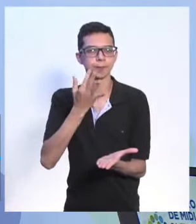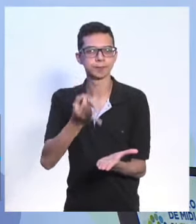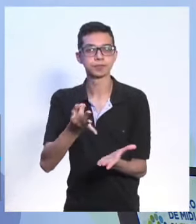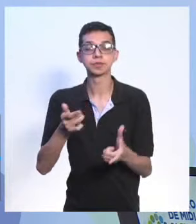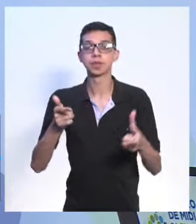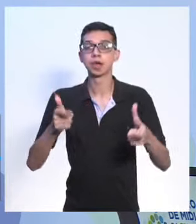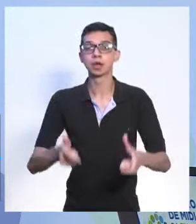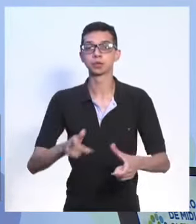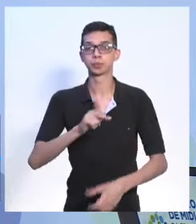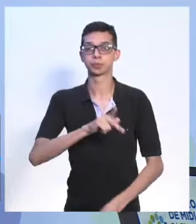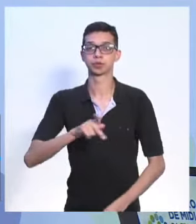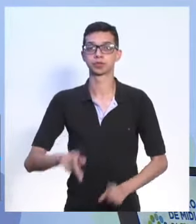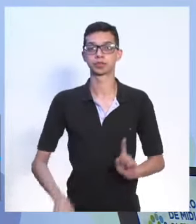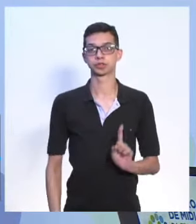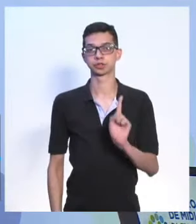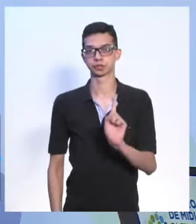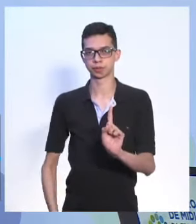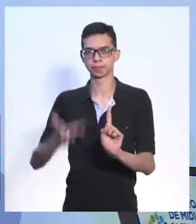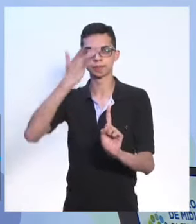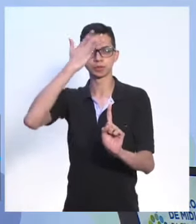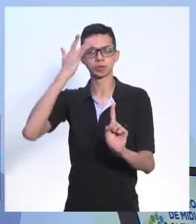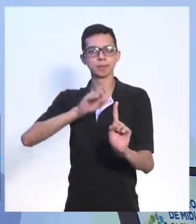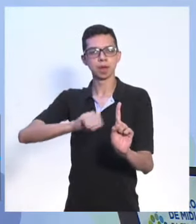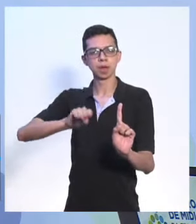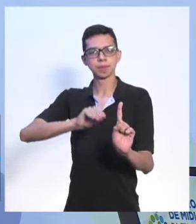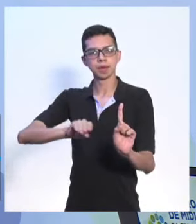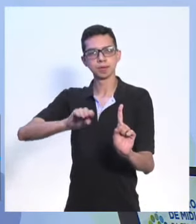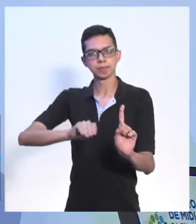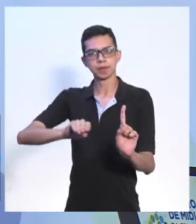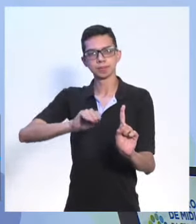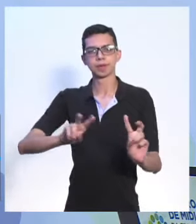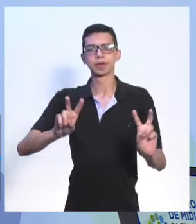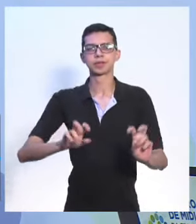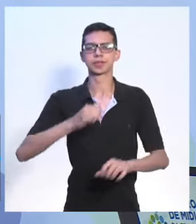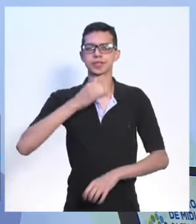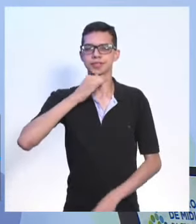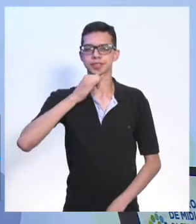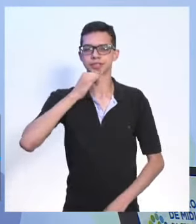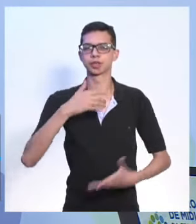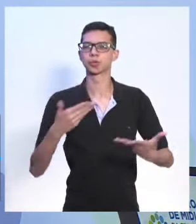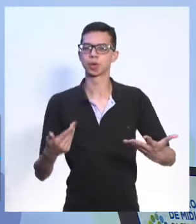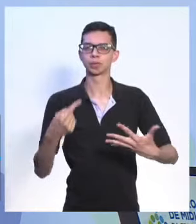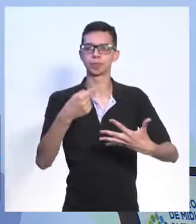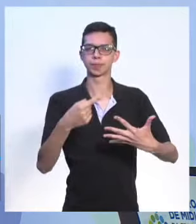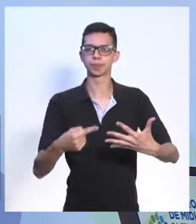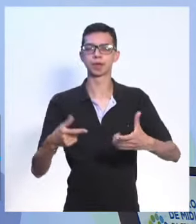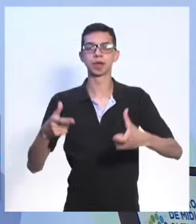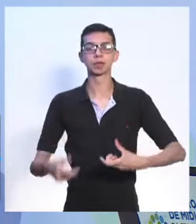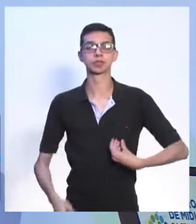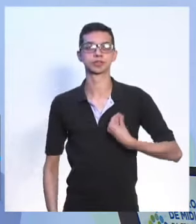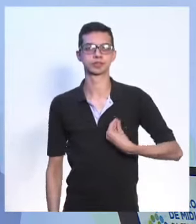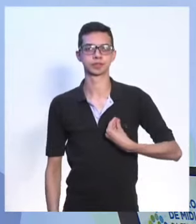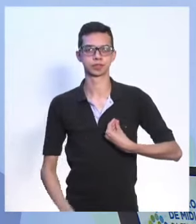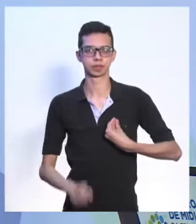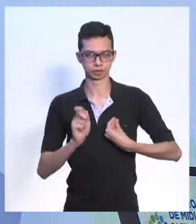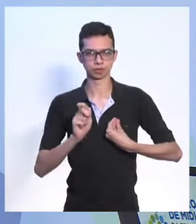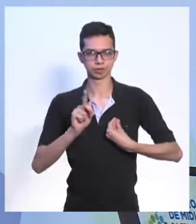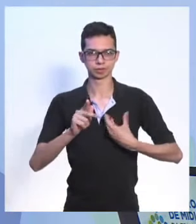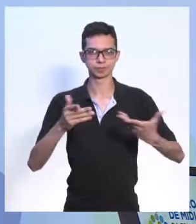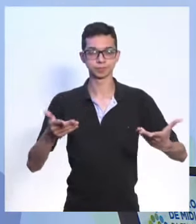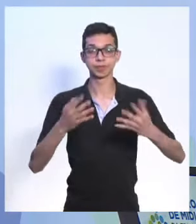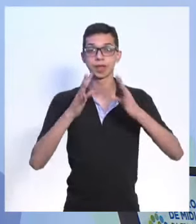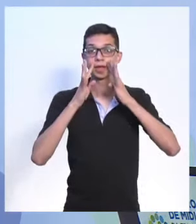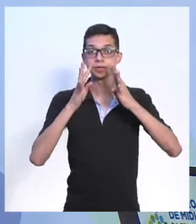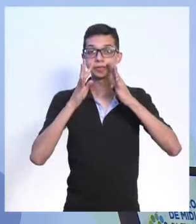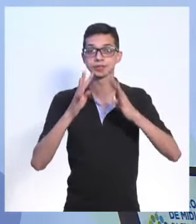o professor, né, a pessoa que está falando sobre esse tipo de energia, está, ok? Vamos assistir Video